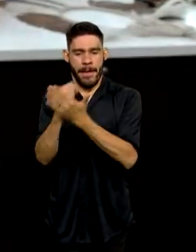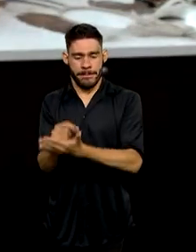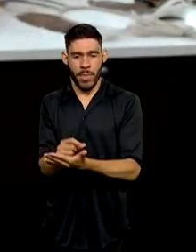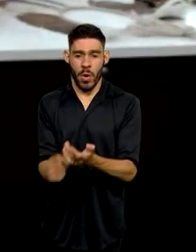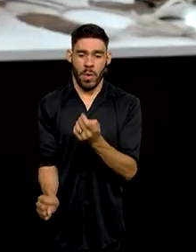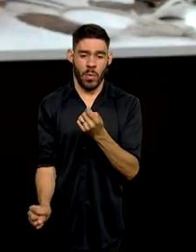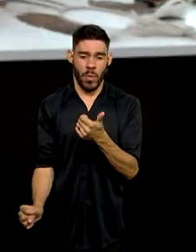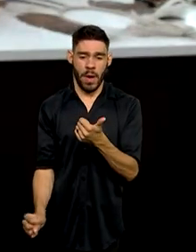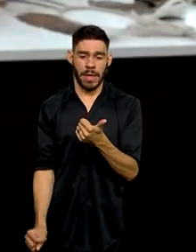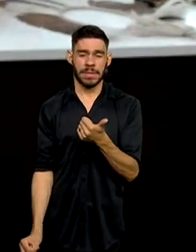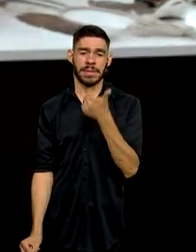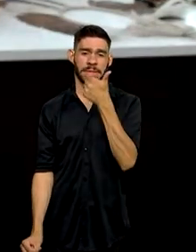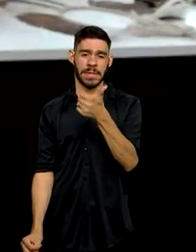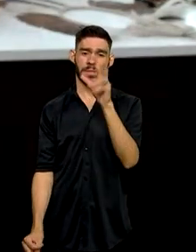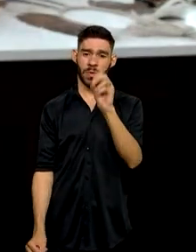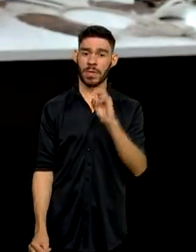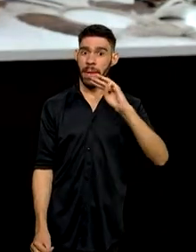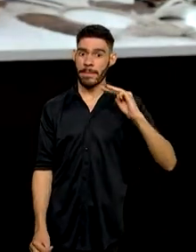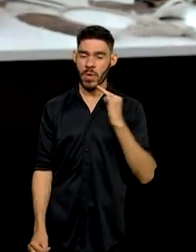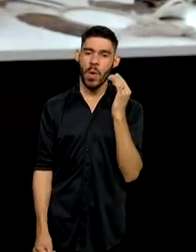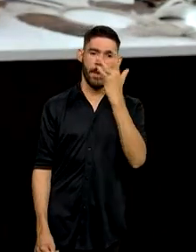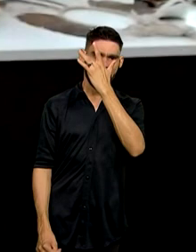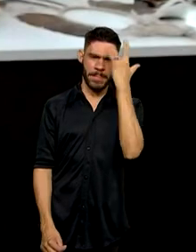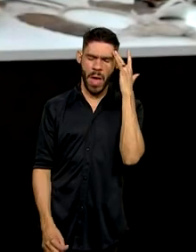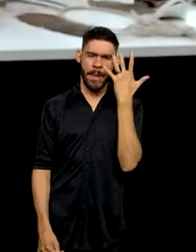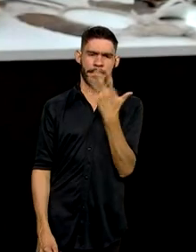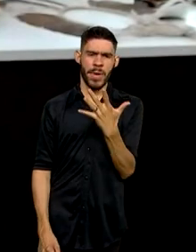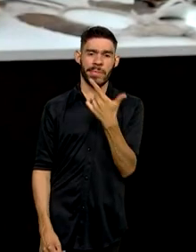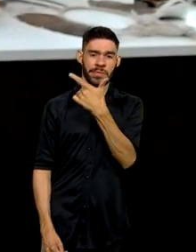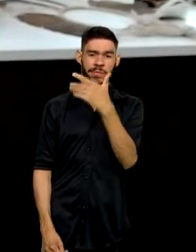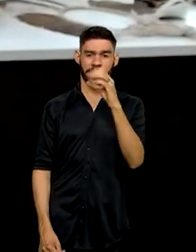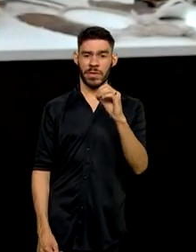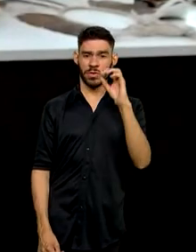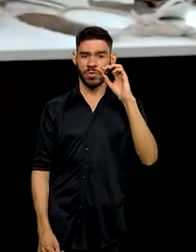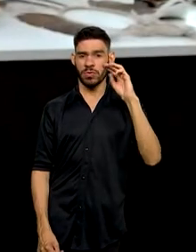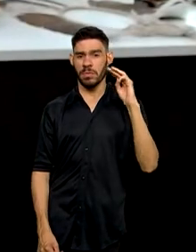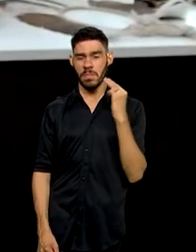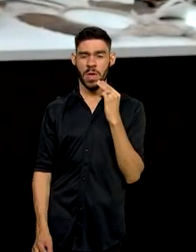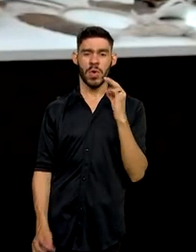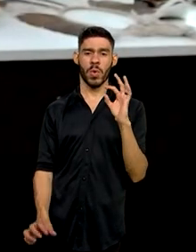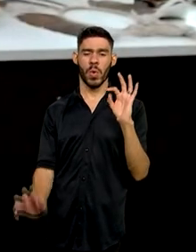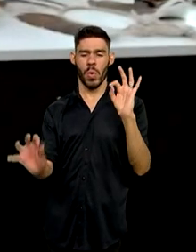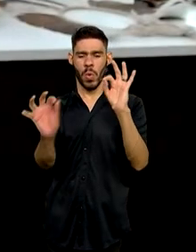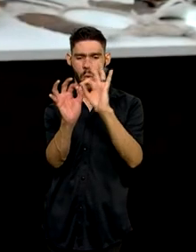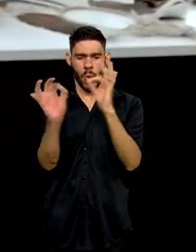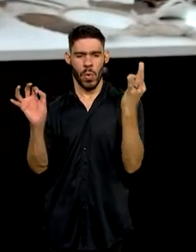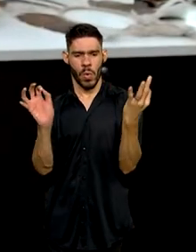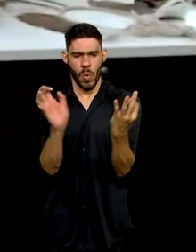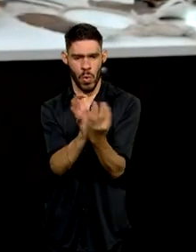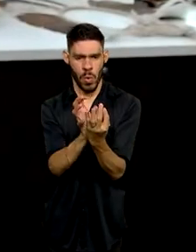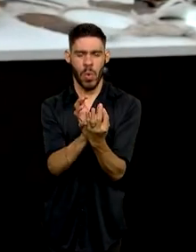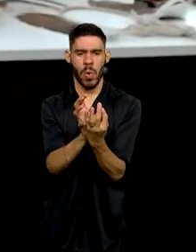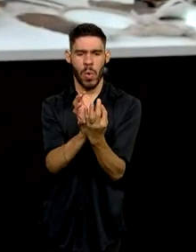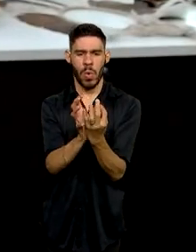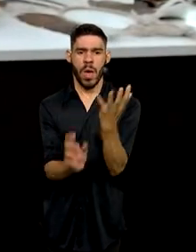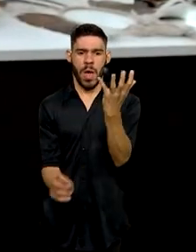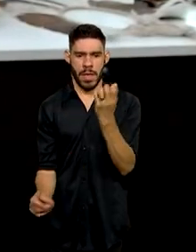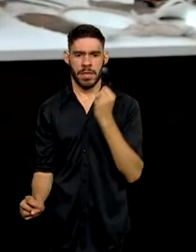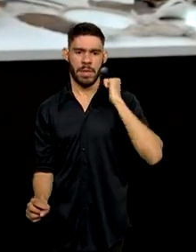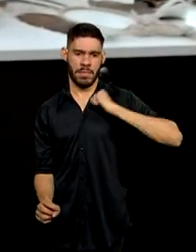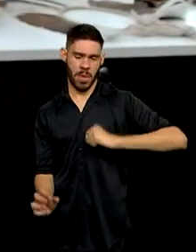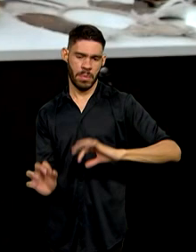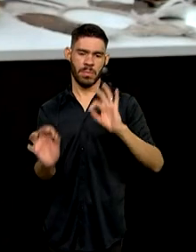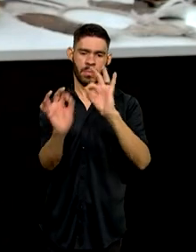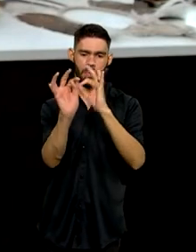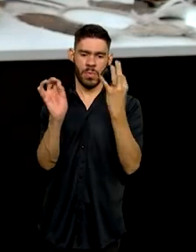de pessoas, uma média de 20 milhões de famílias brasileiras sendo atendidas pelo programa Bolsa Família, uma